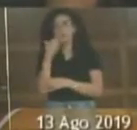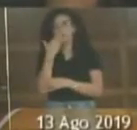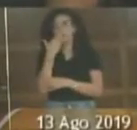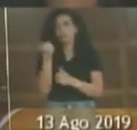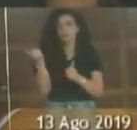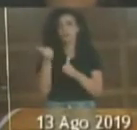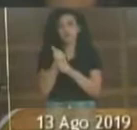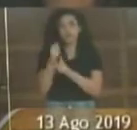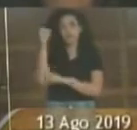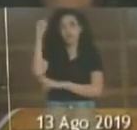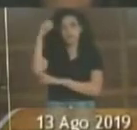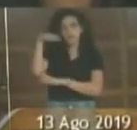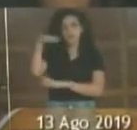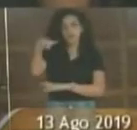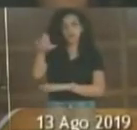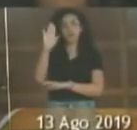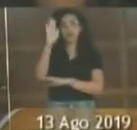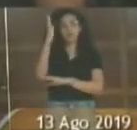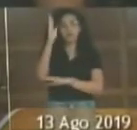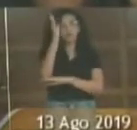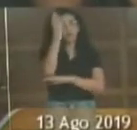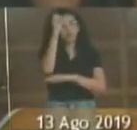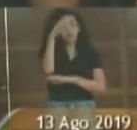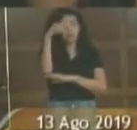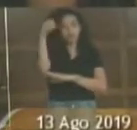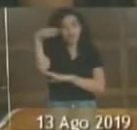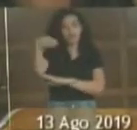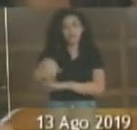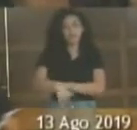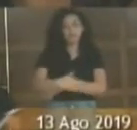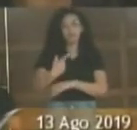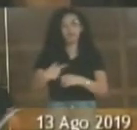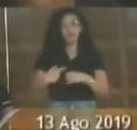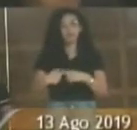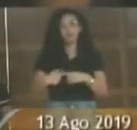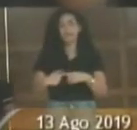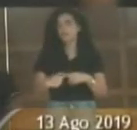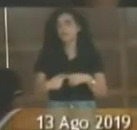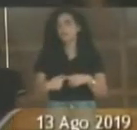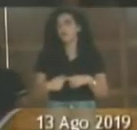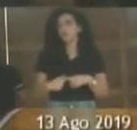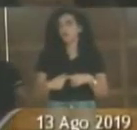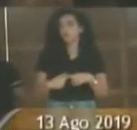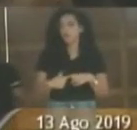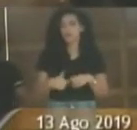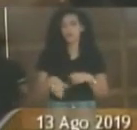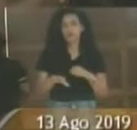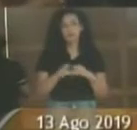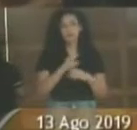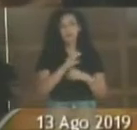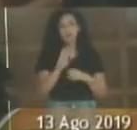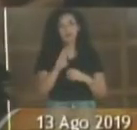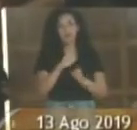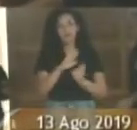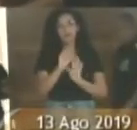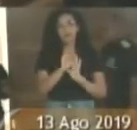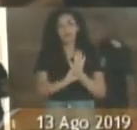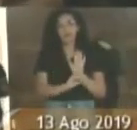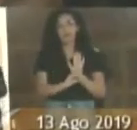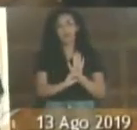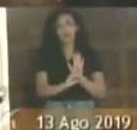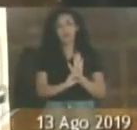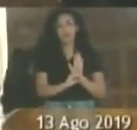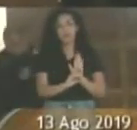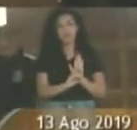municipal a substituição das lâmpadas dos postes pétala por lâmpada de LED na praça em frente ao ESF, bairro Campo Belo. E ofício